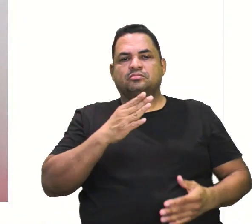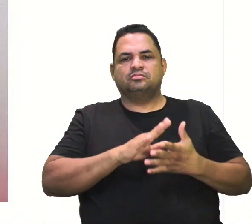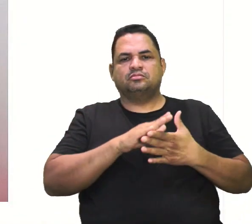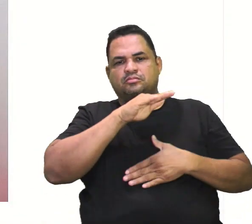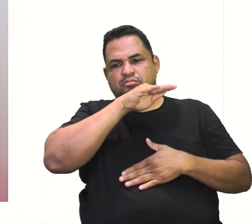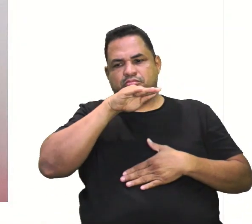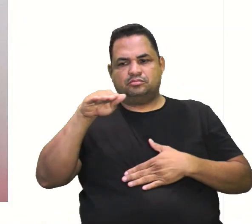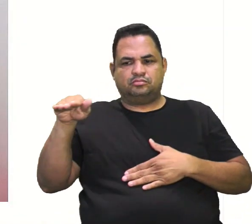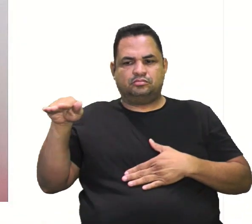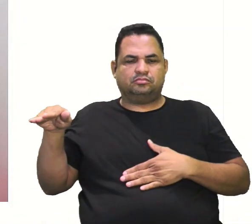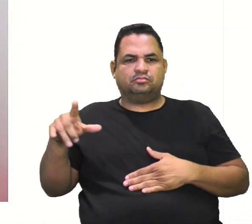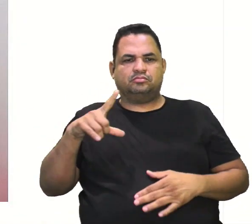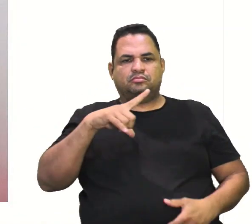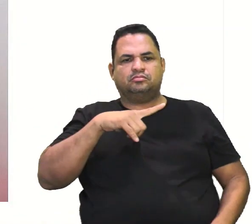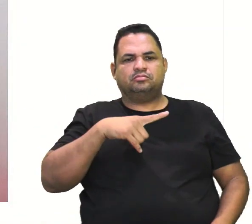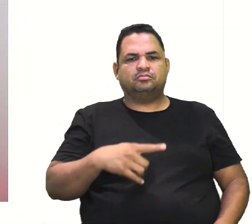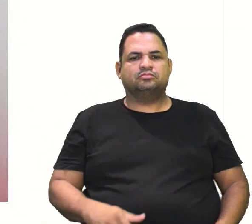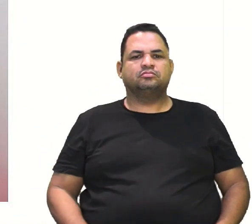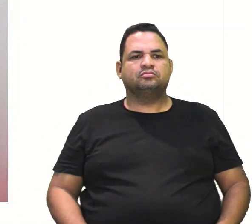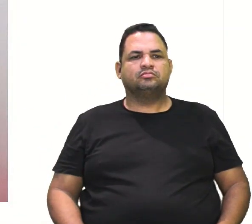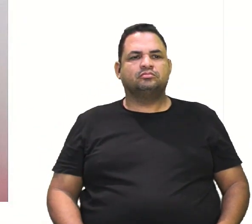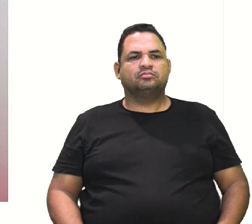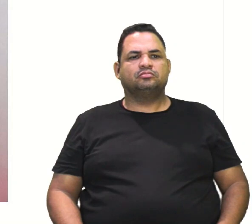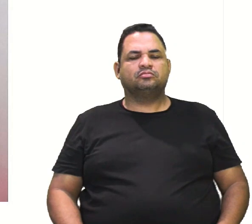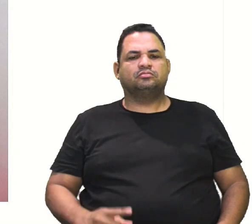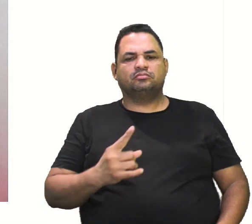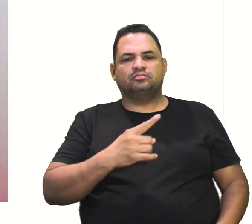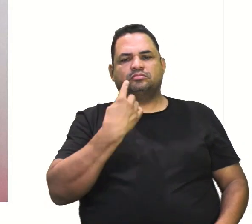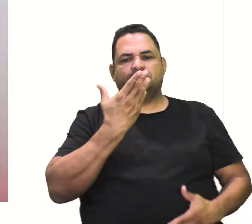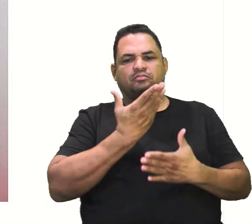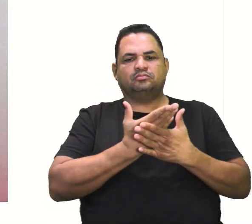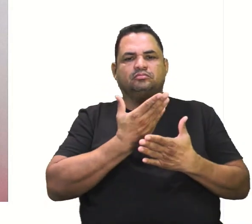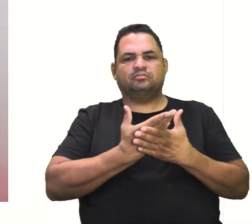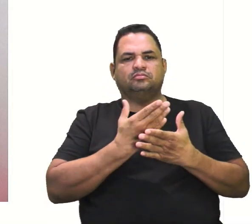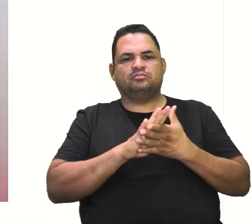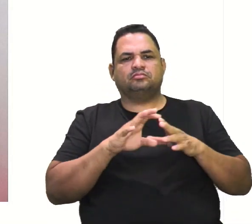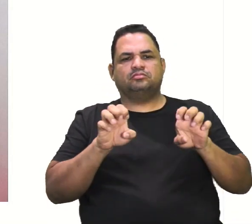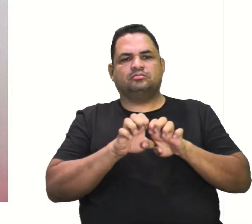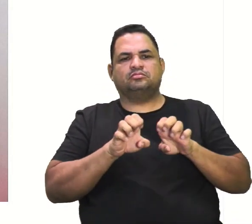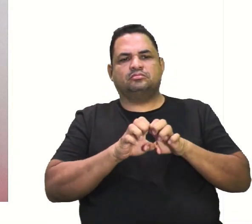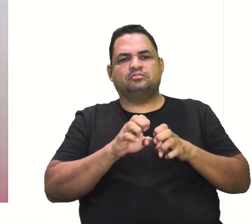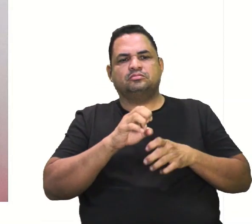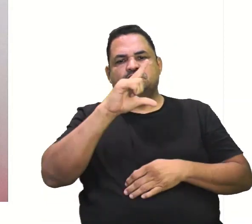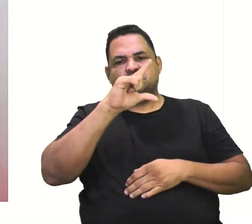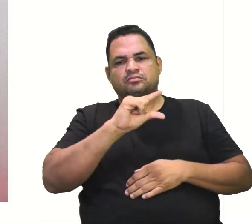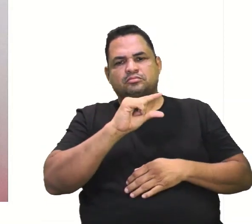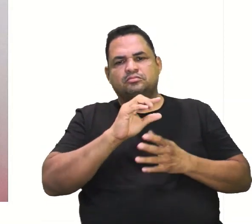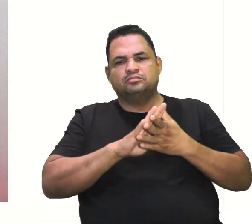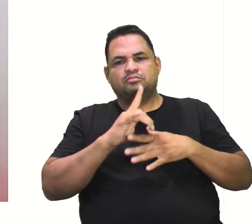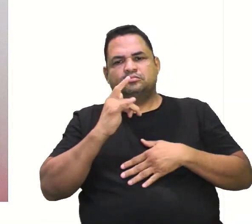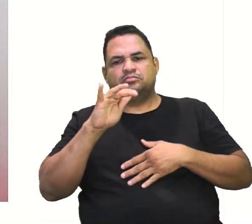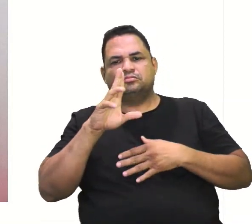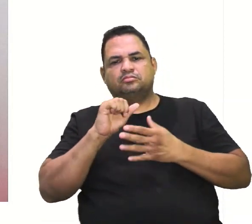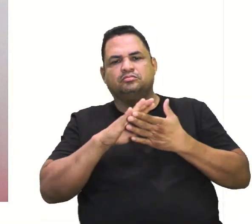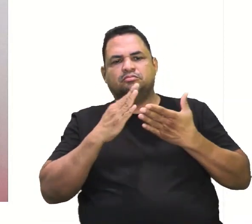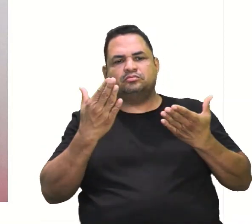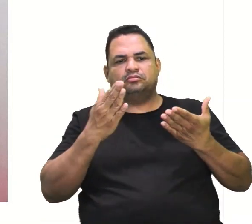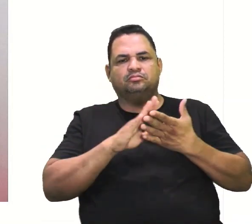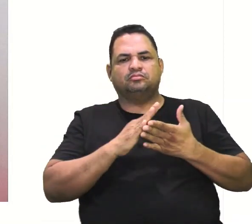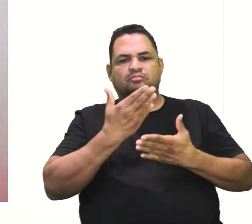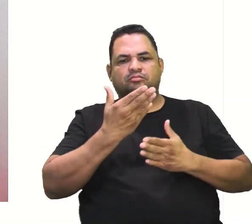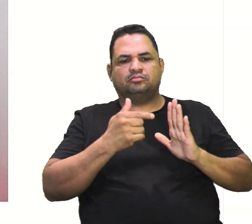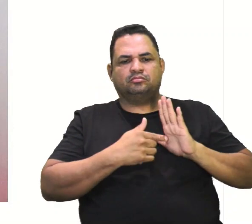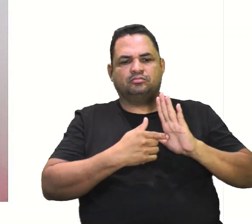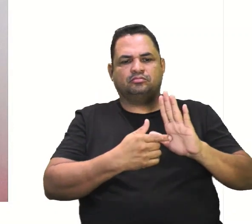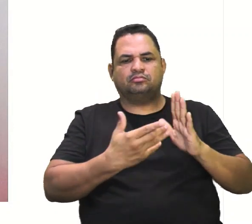reta, vamos ver? Beleza, aqui nessa parte é a parte que nós estudamos, né? Olha lá, equação geral e reduzida da reta. Temos lá em cima em